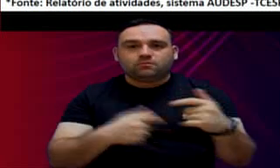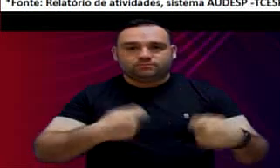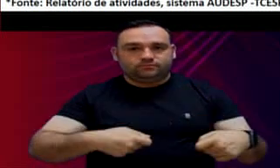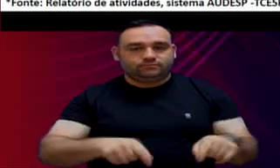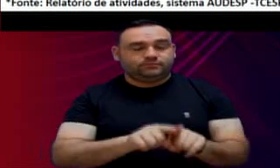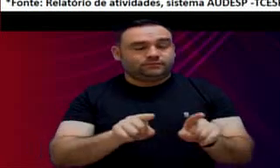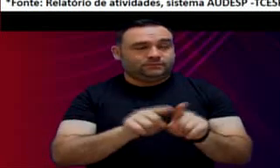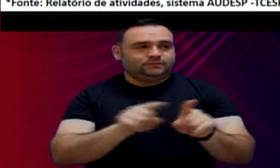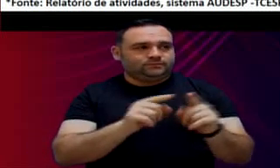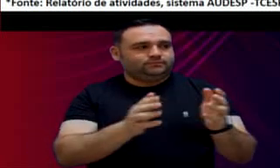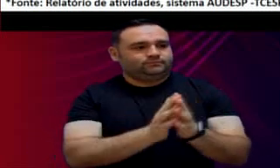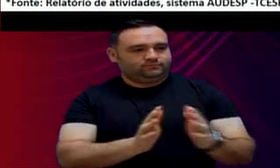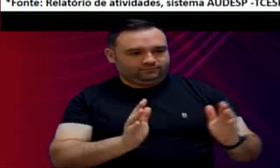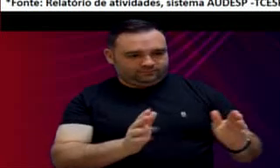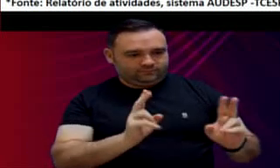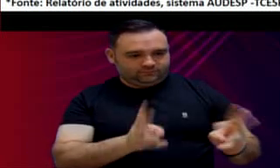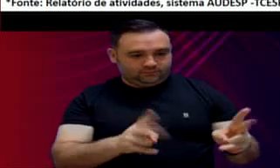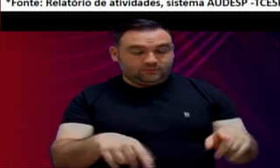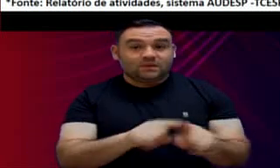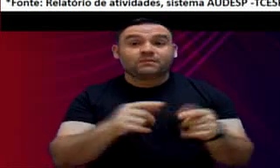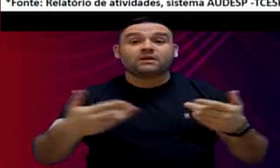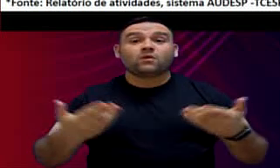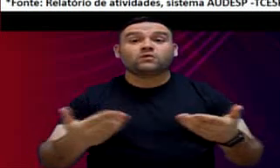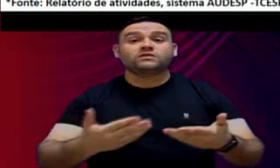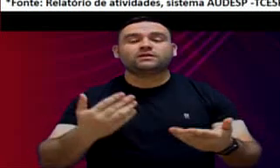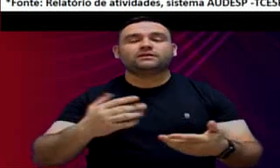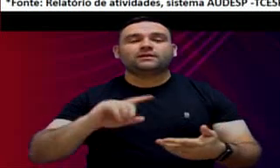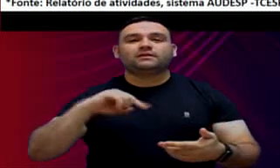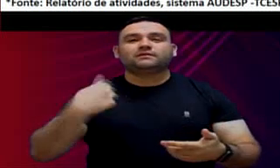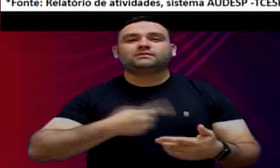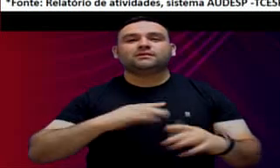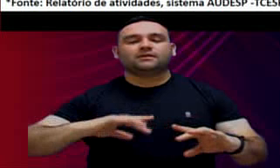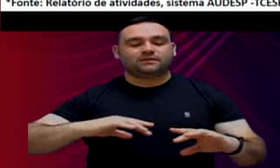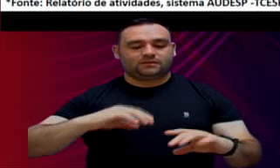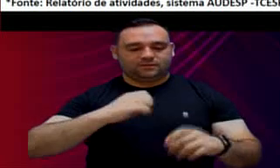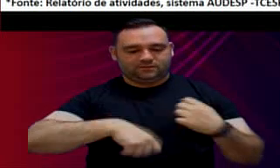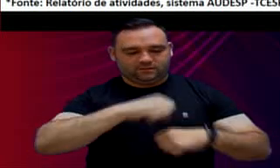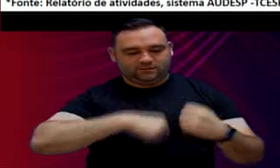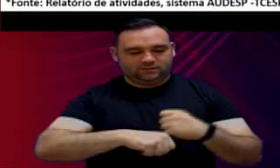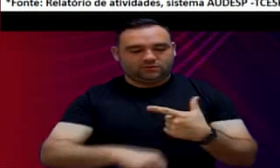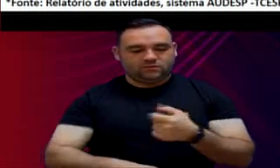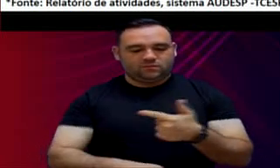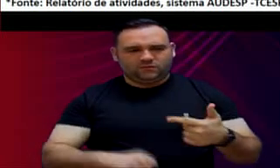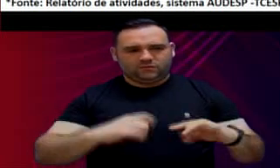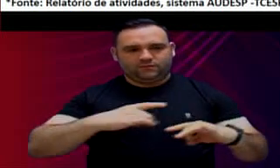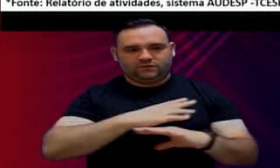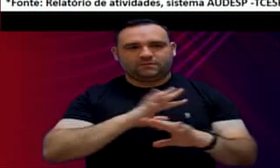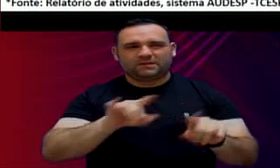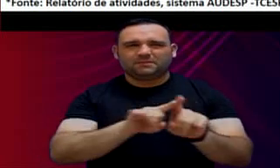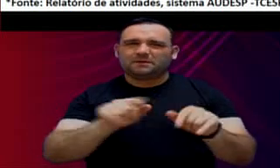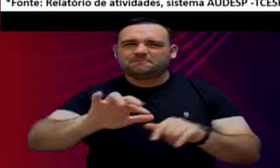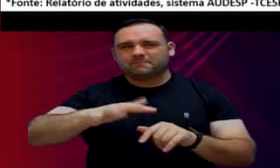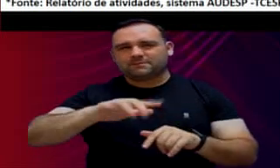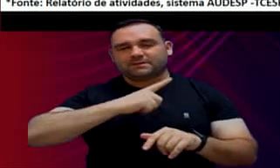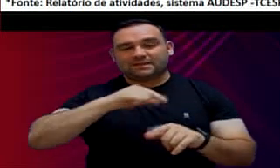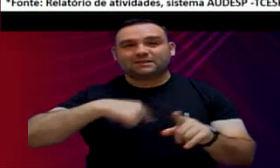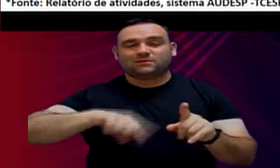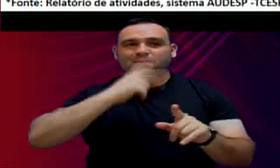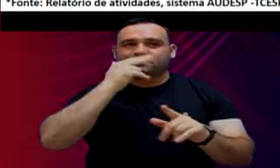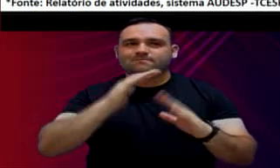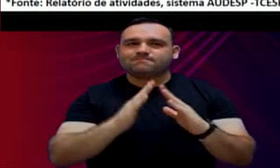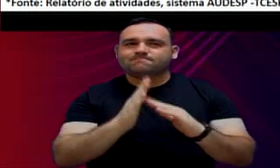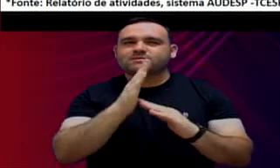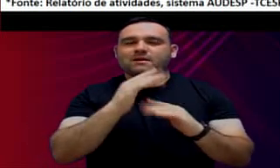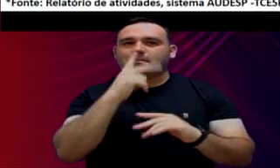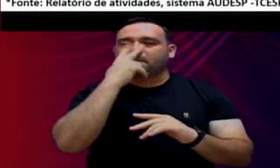por um bom tempo hoje nós na verdade para fechamento de 2022 mas a gente tá mais ou menos um pouquinho mais para